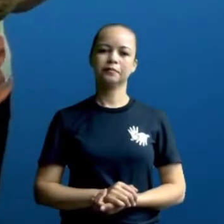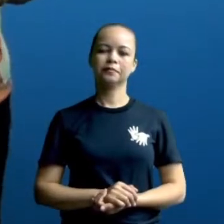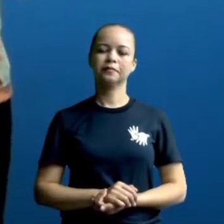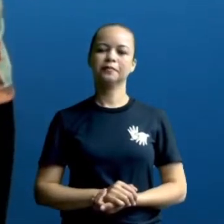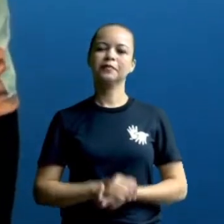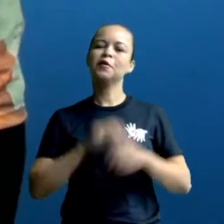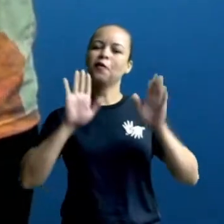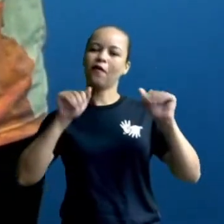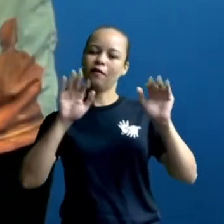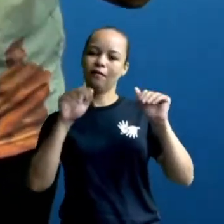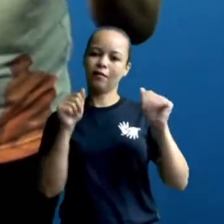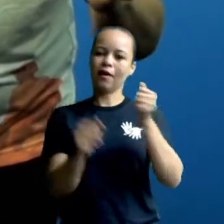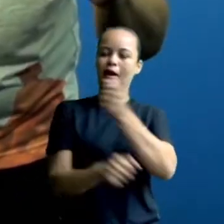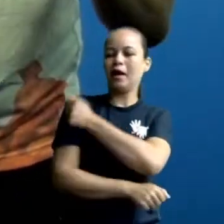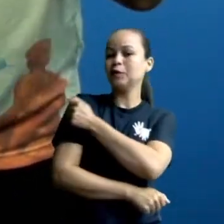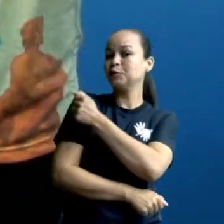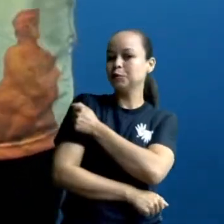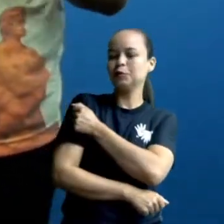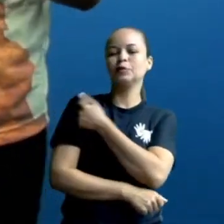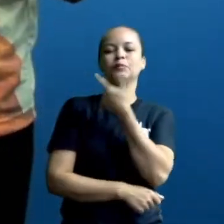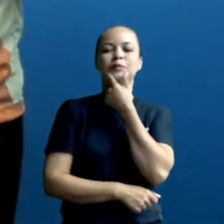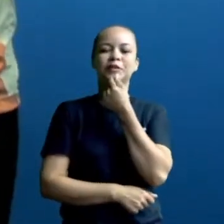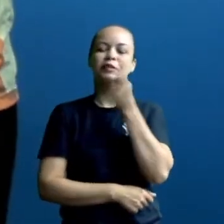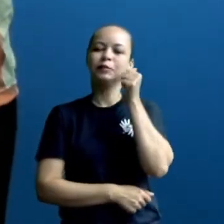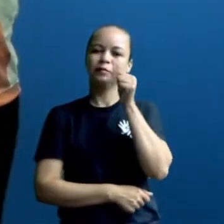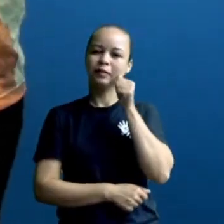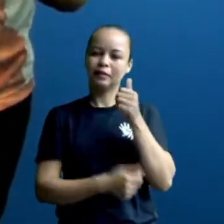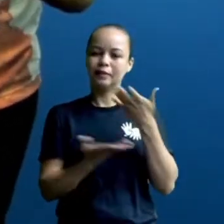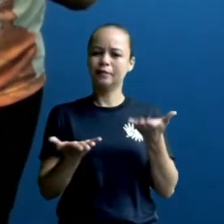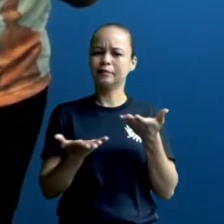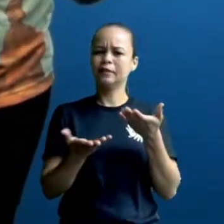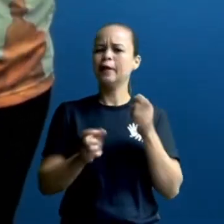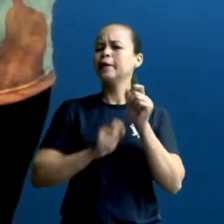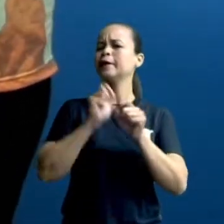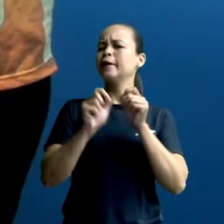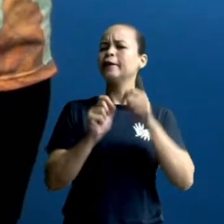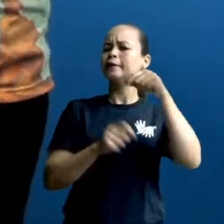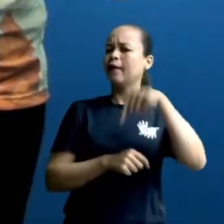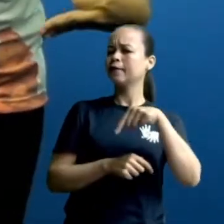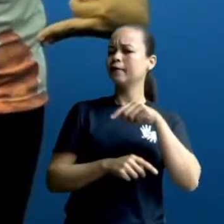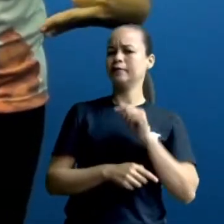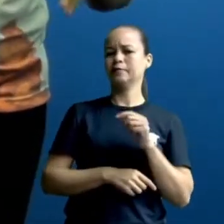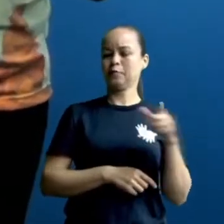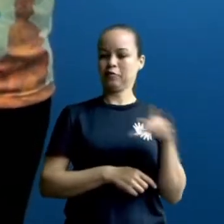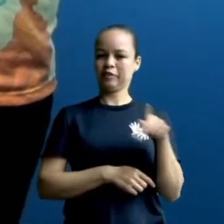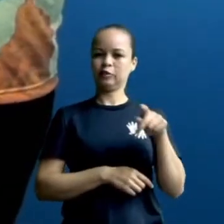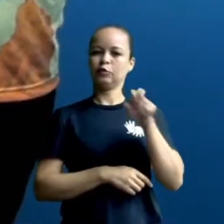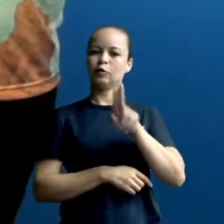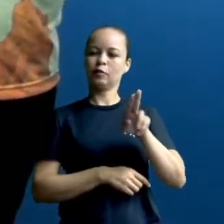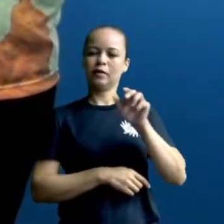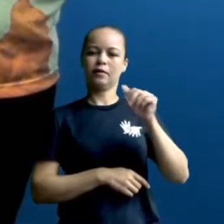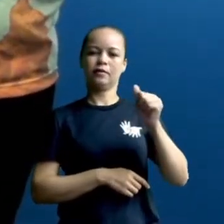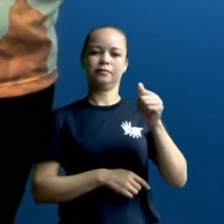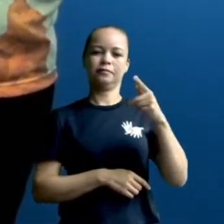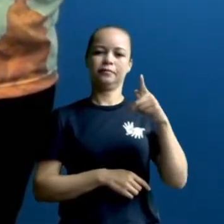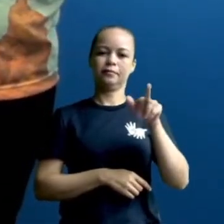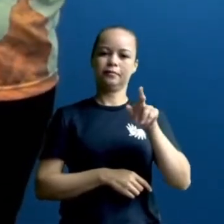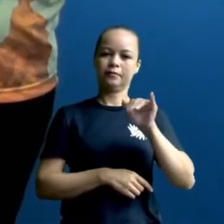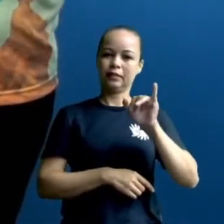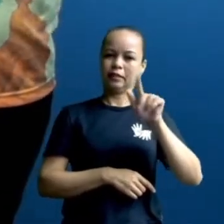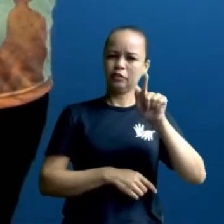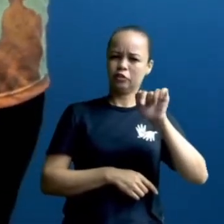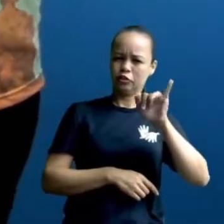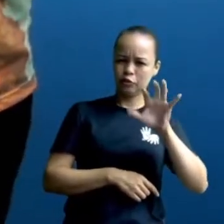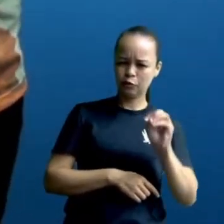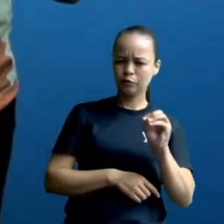Salve, salve, você aluna e você aluno. Quem é que está aqui na área? Professor Aprígio, fazendo aquela perguntinha básica,